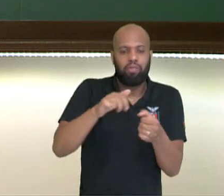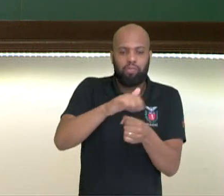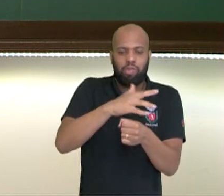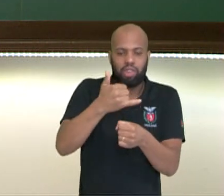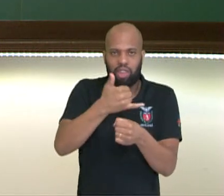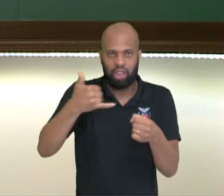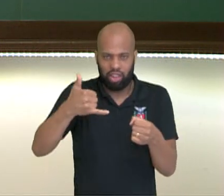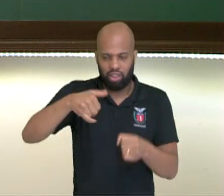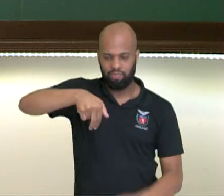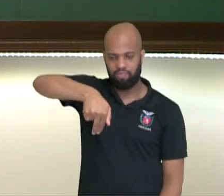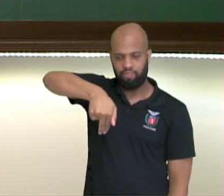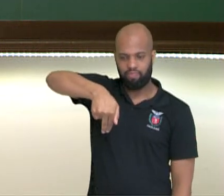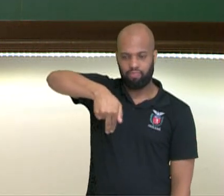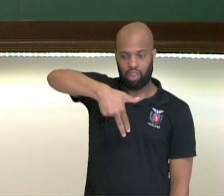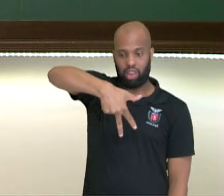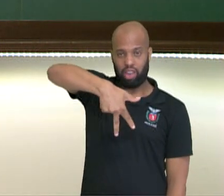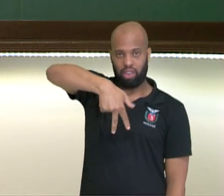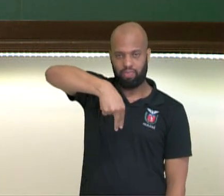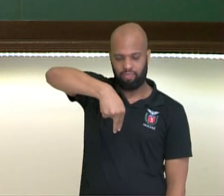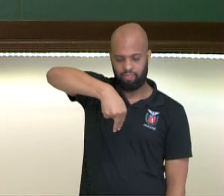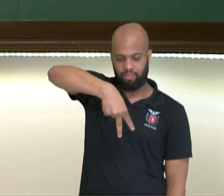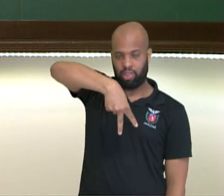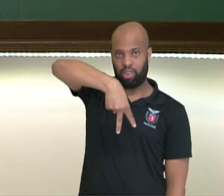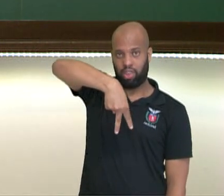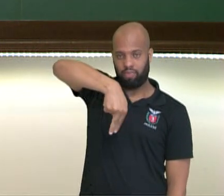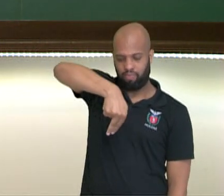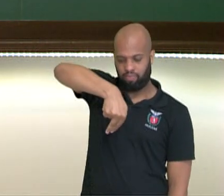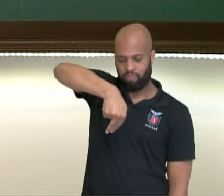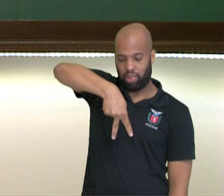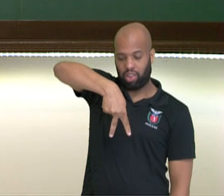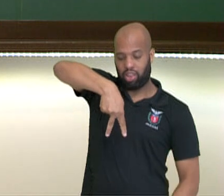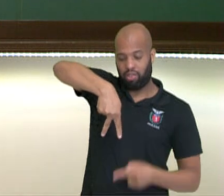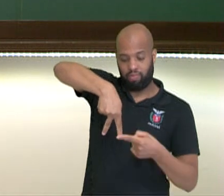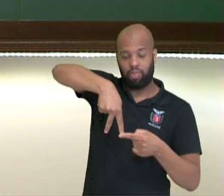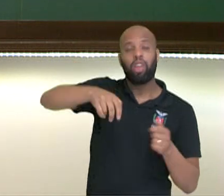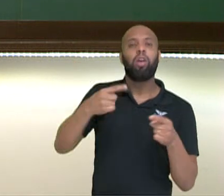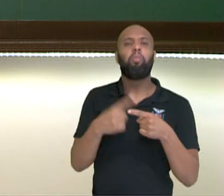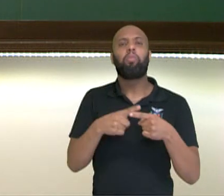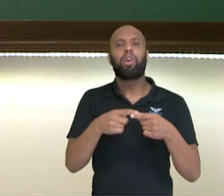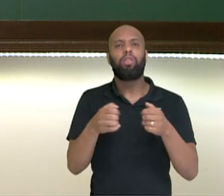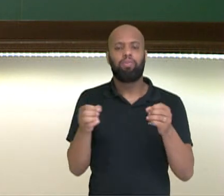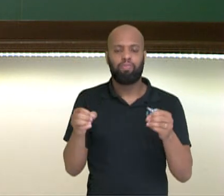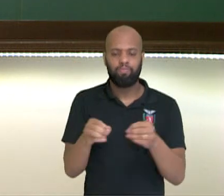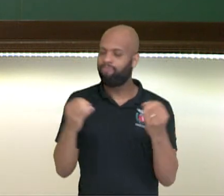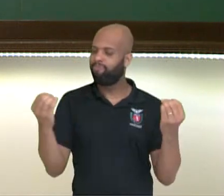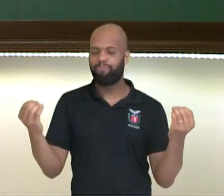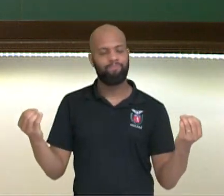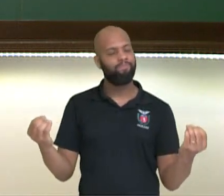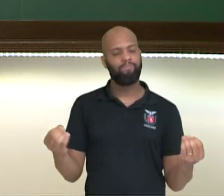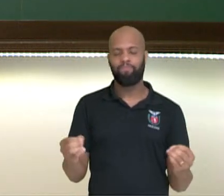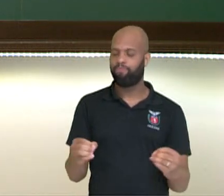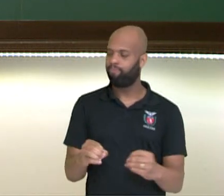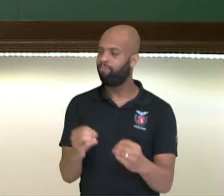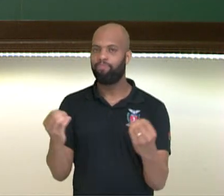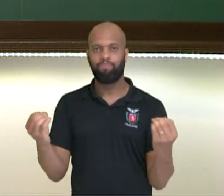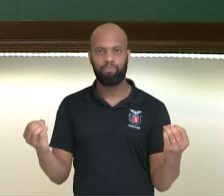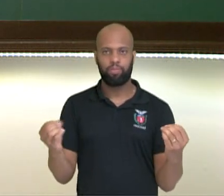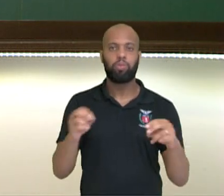aqui, ok? Então, vai haver repulsão de corpos eletrizados. Isso é